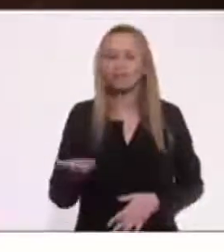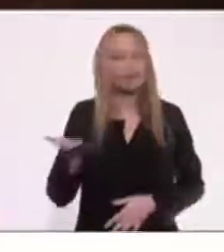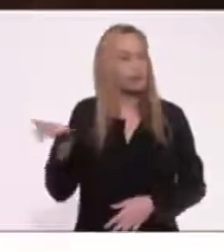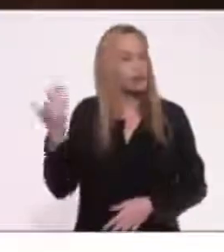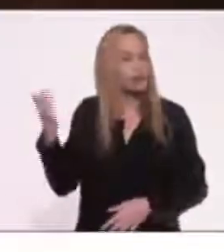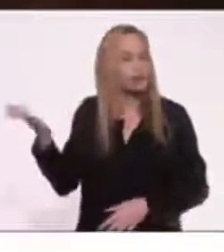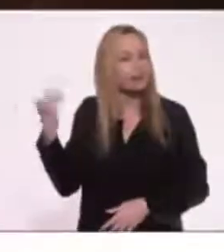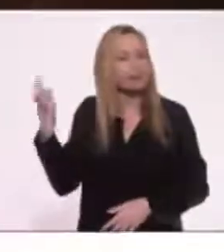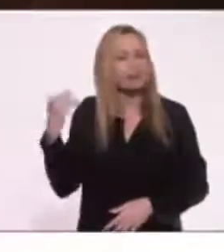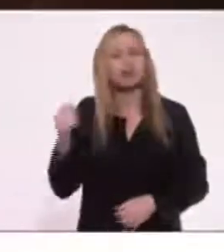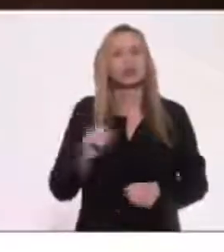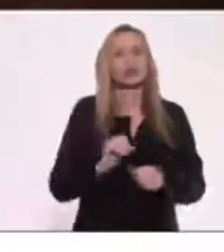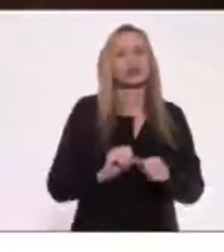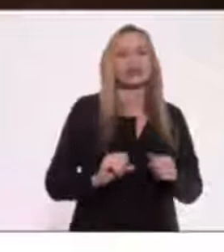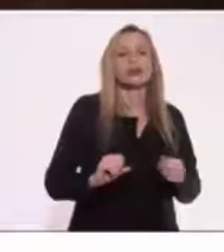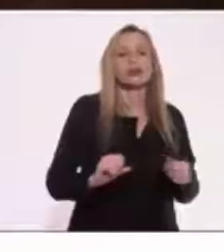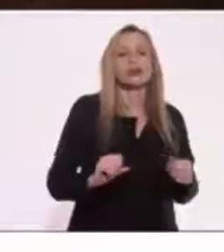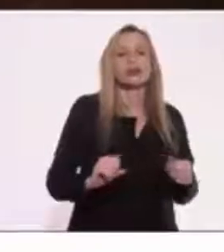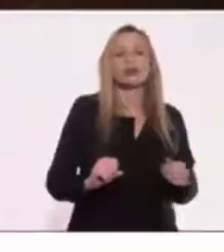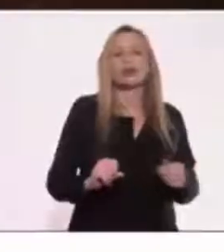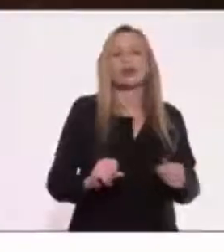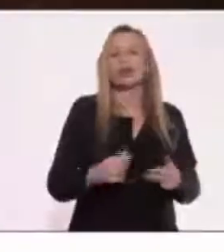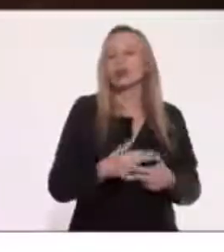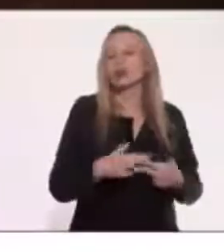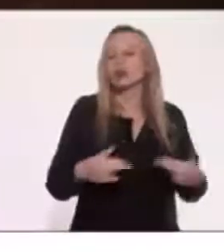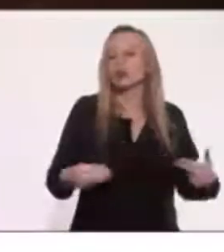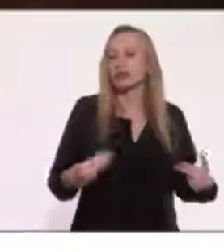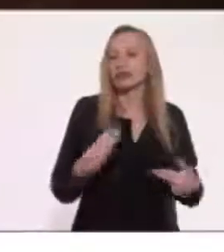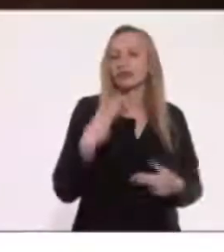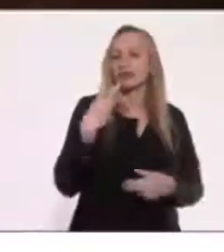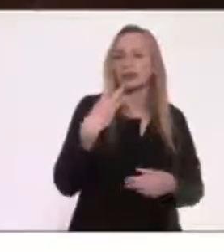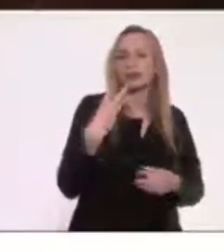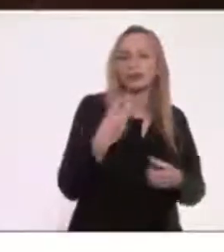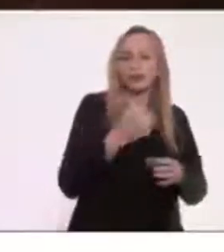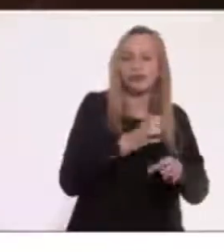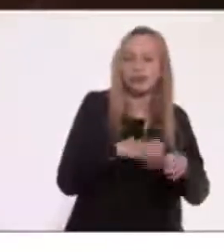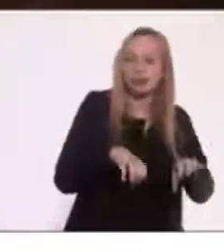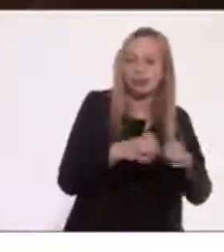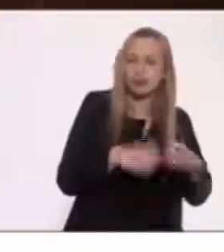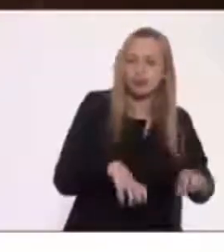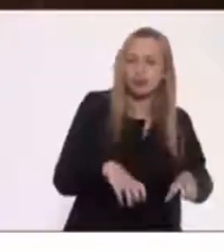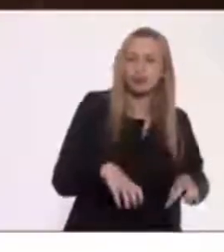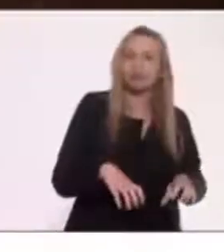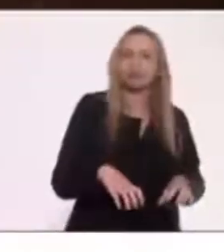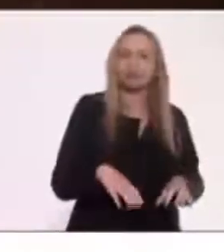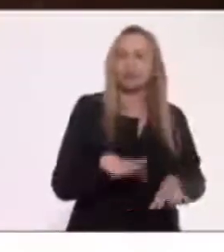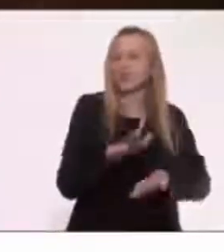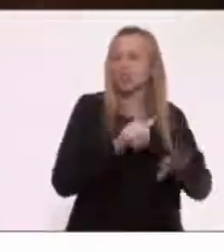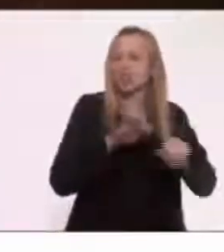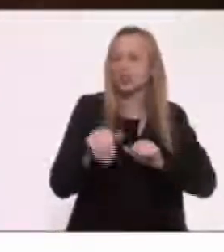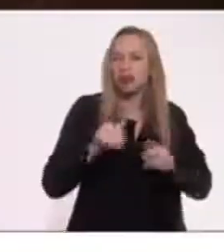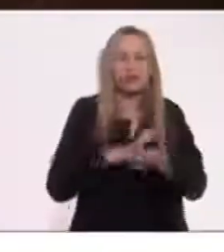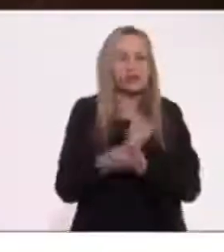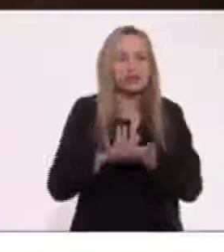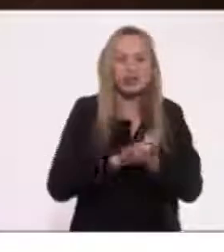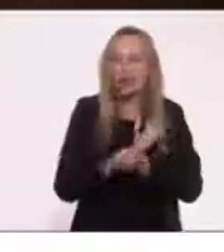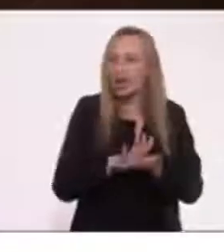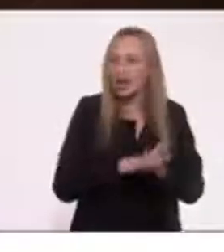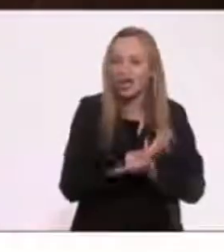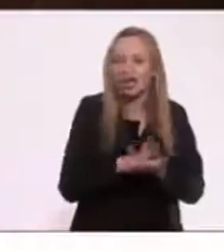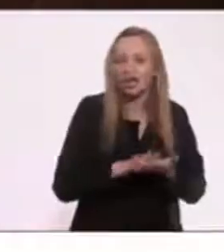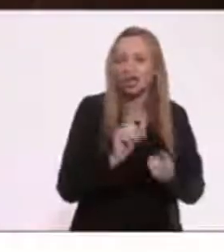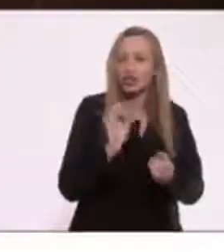que realizaram 3 concursos públicos, um em cima do outro, sem finalizar um concurso, sem chamar efetivamente aqueles que foram